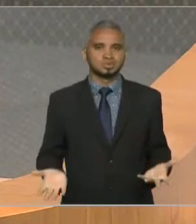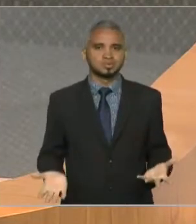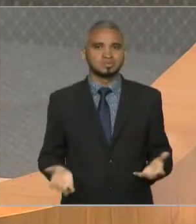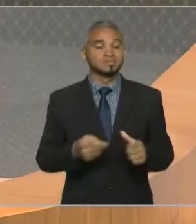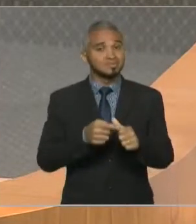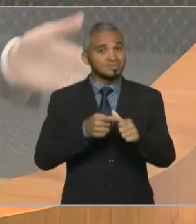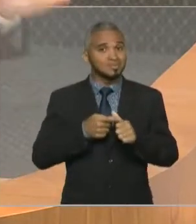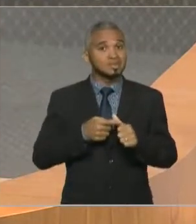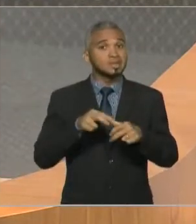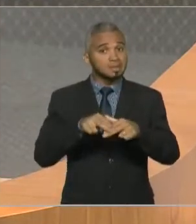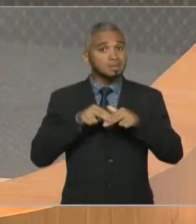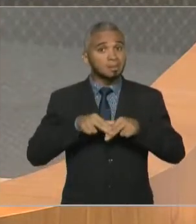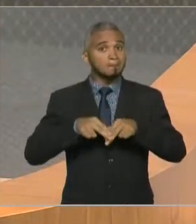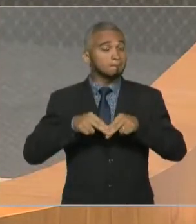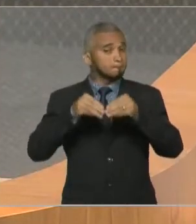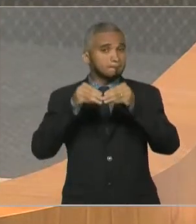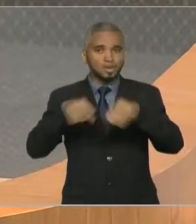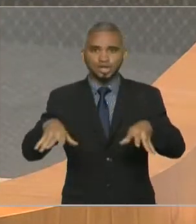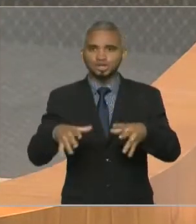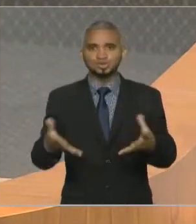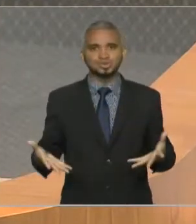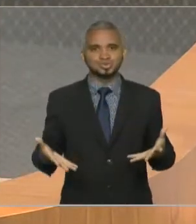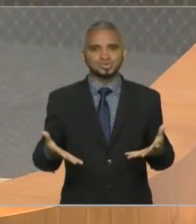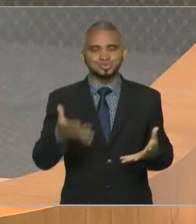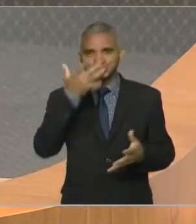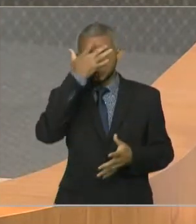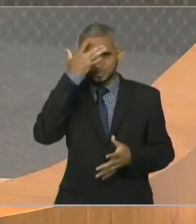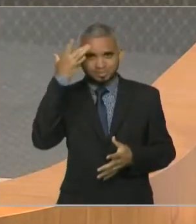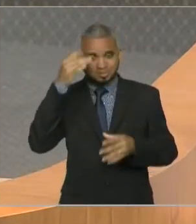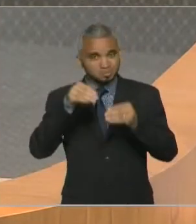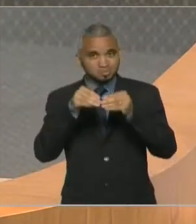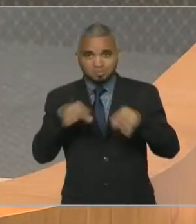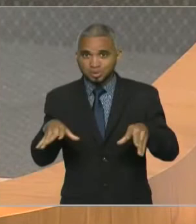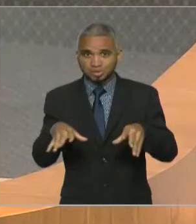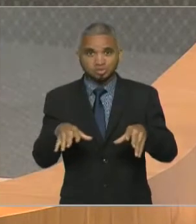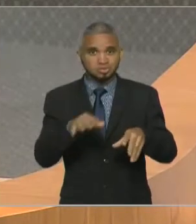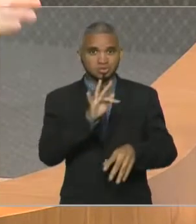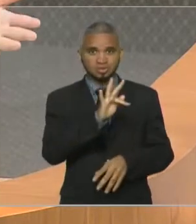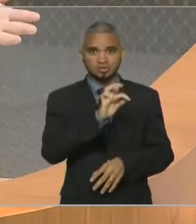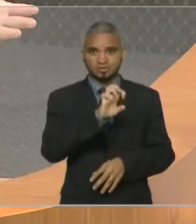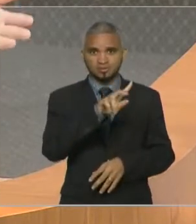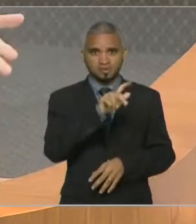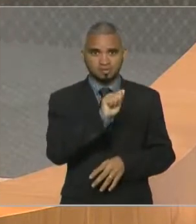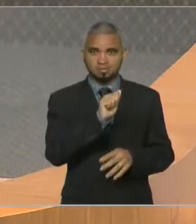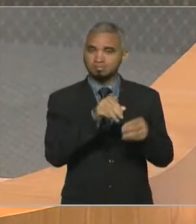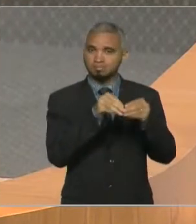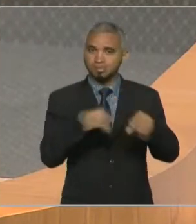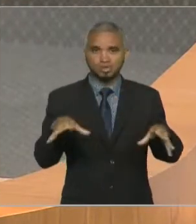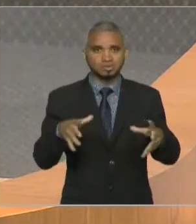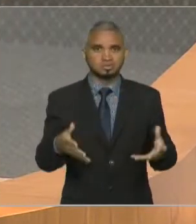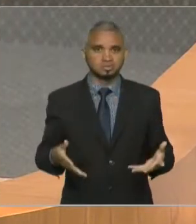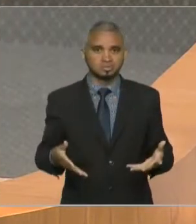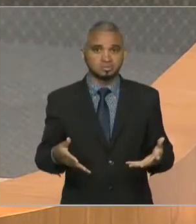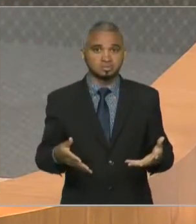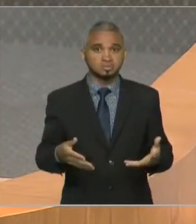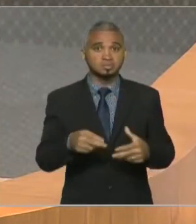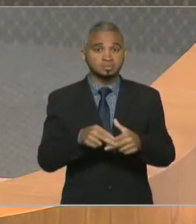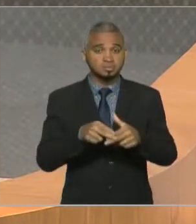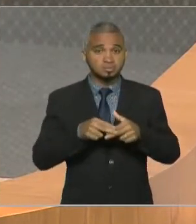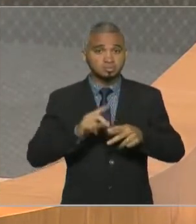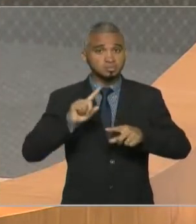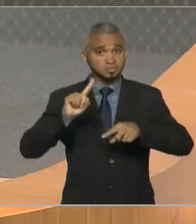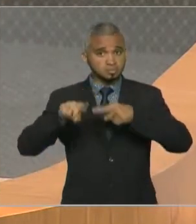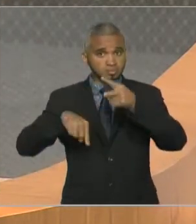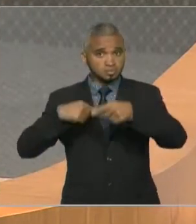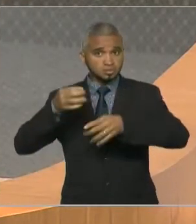primeiro prejuízo causado também de forma financeira ao FEPA. E depois que houve essa autorização da